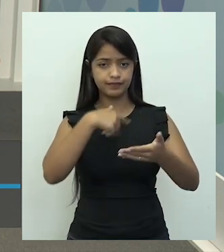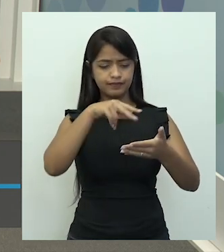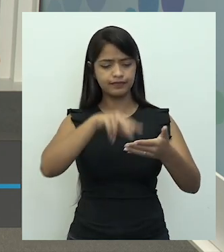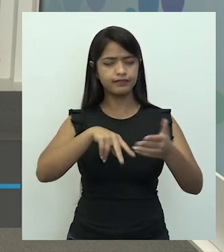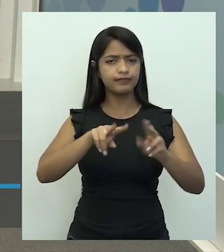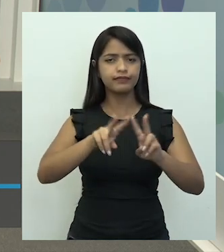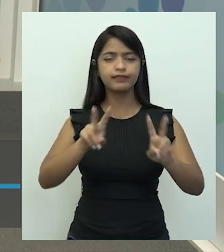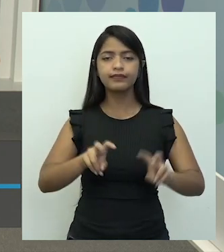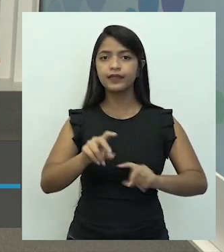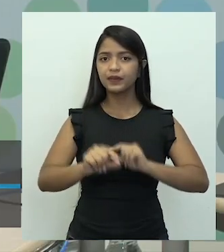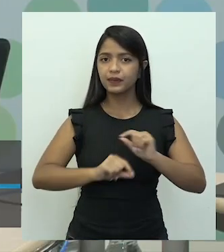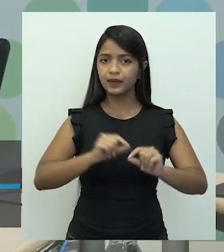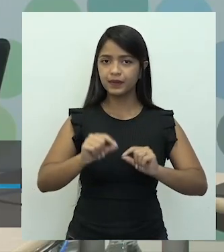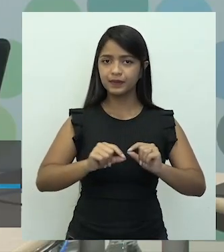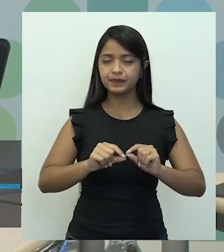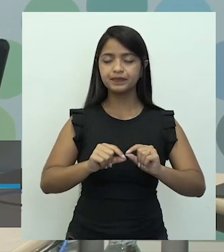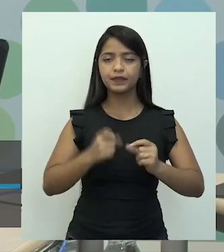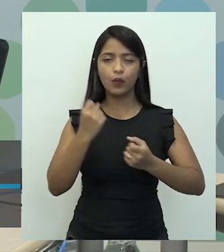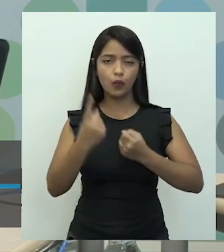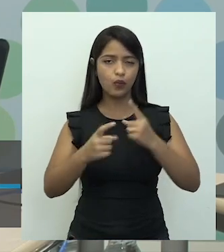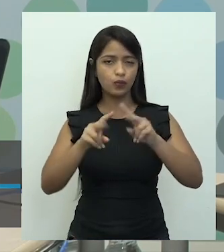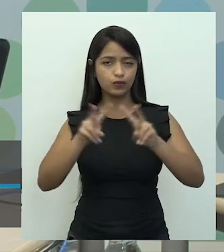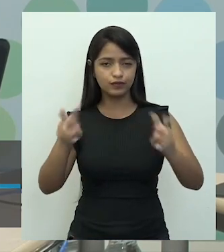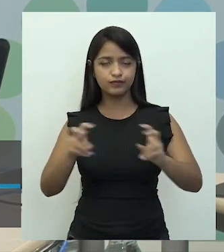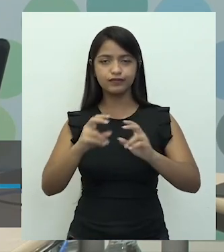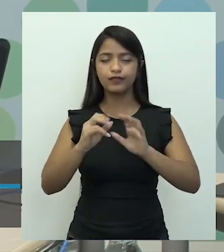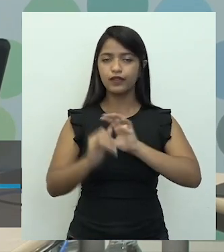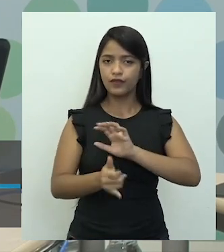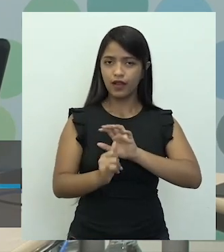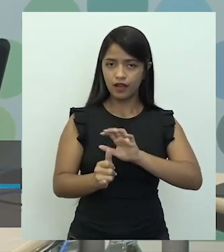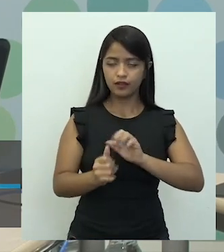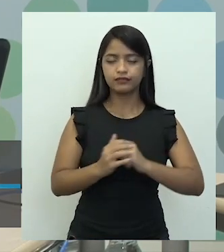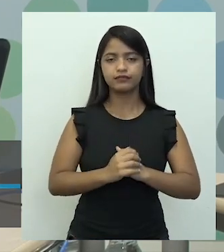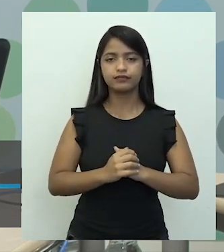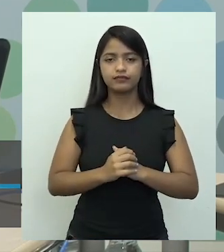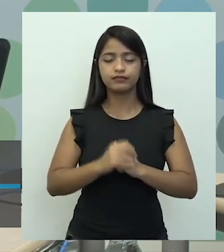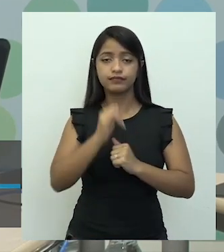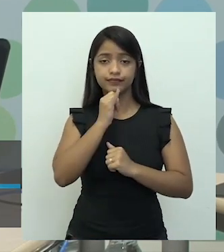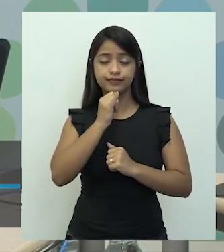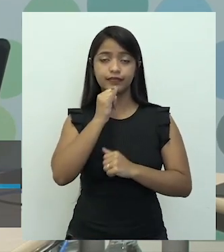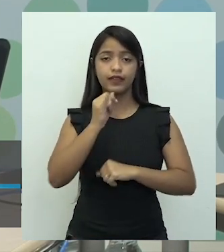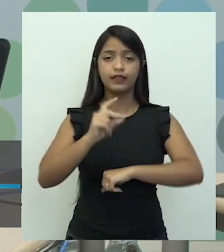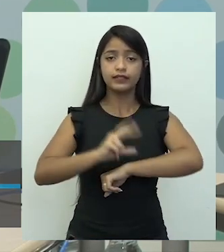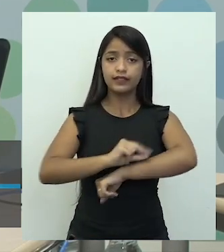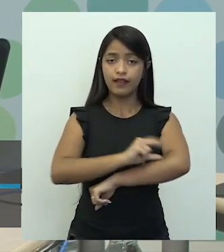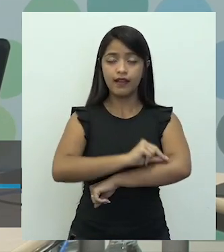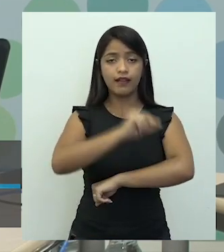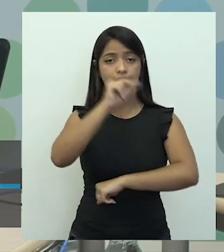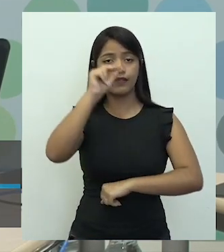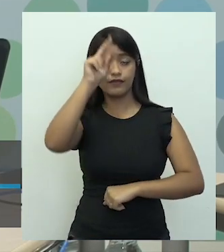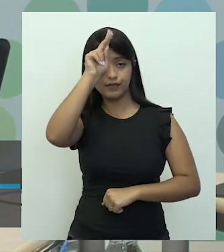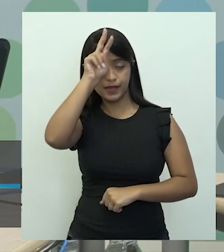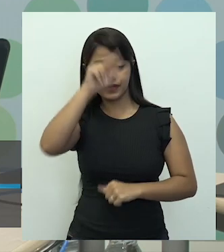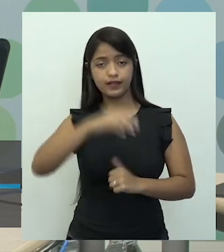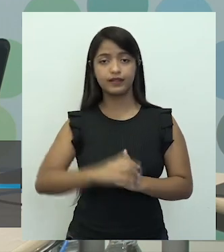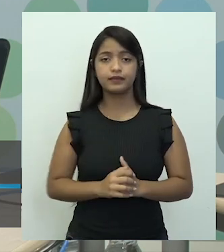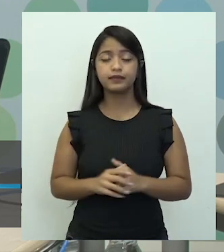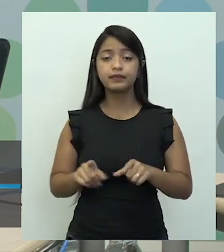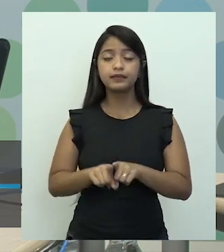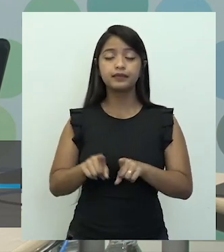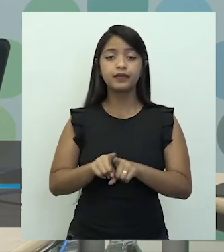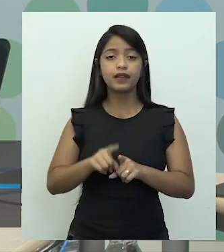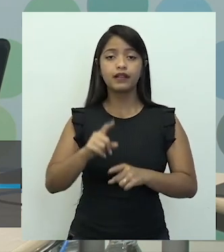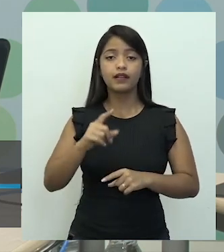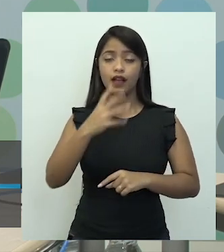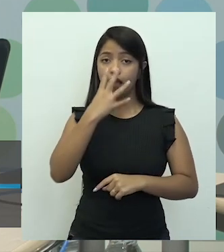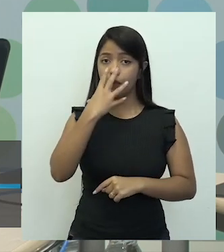respeito de algumas fábulas, né? Eu lembro o ratinho, a cigarra e a formiga, e a raposa e as uvas, mas teve um